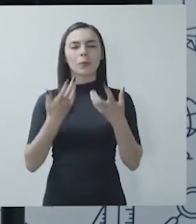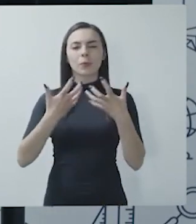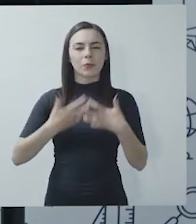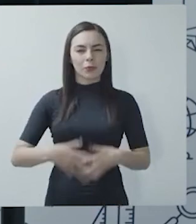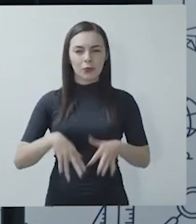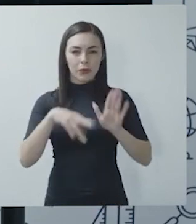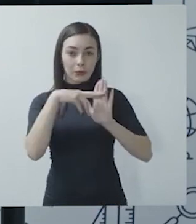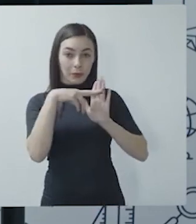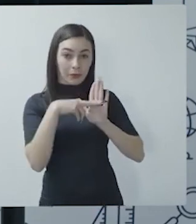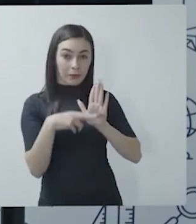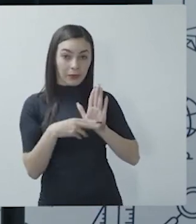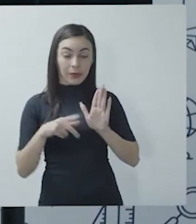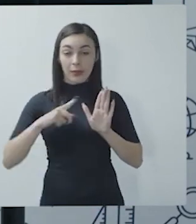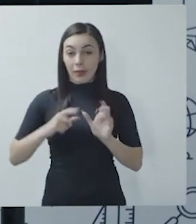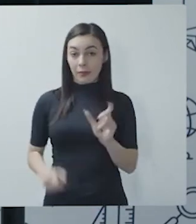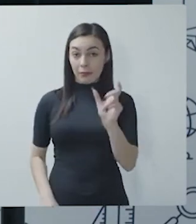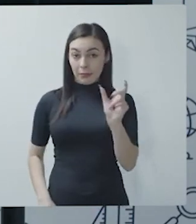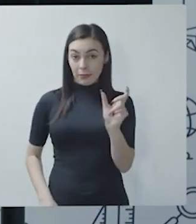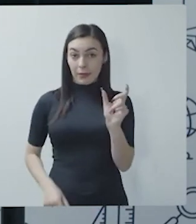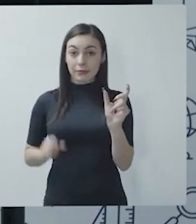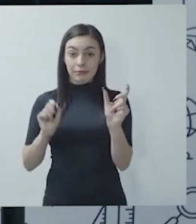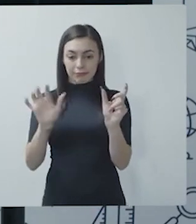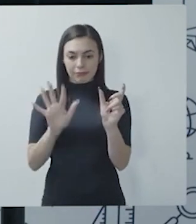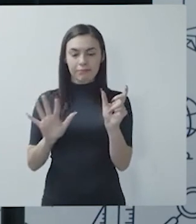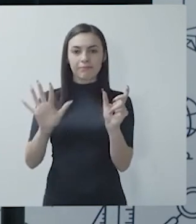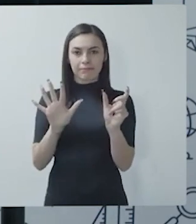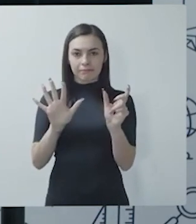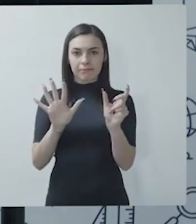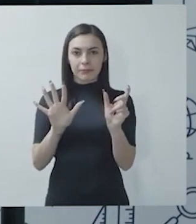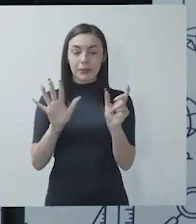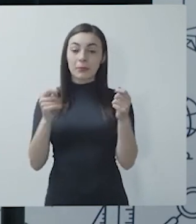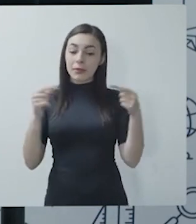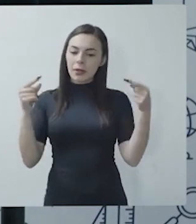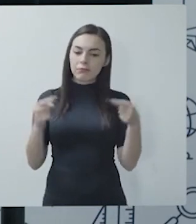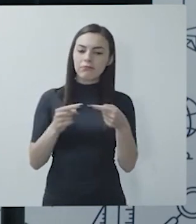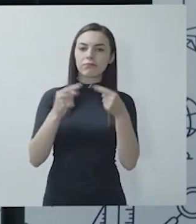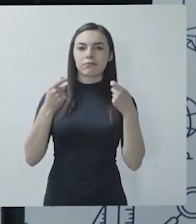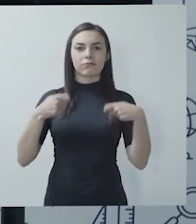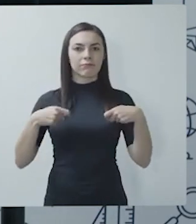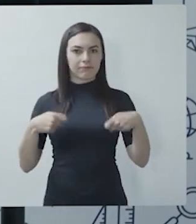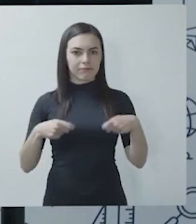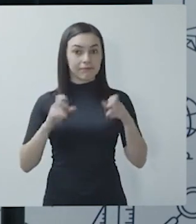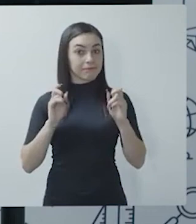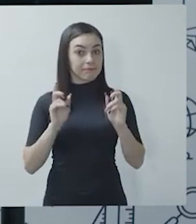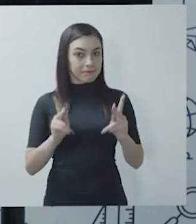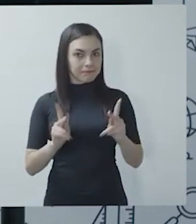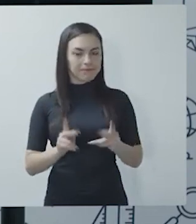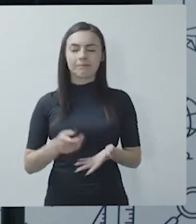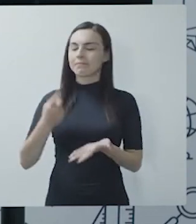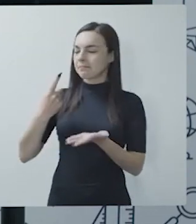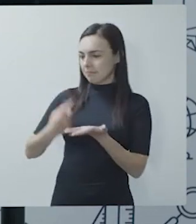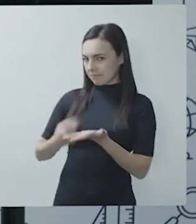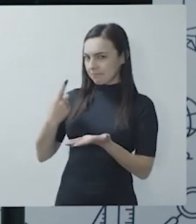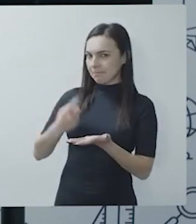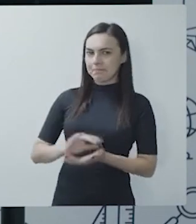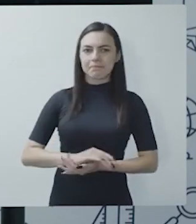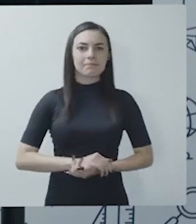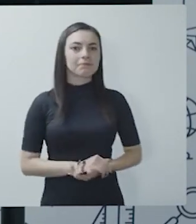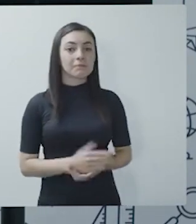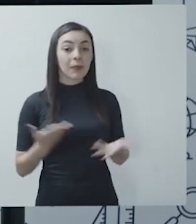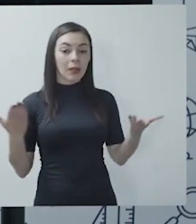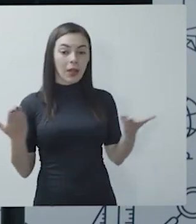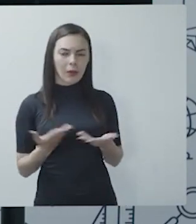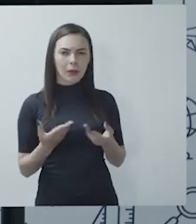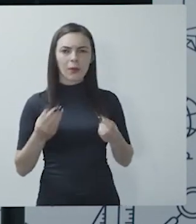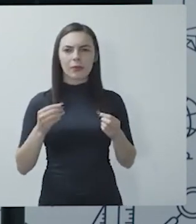a palavra e o desenho. E nós vamos ter que achar ela aqui, né? Tá bom? Combinado. Então, vamos